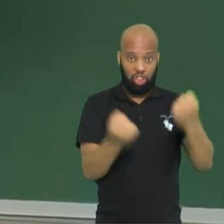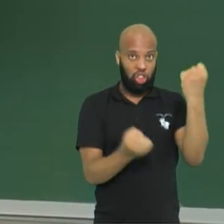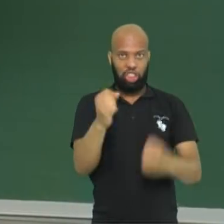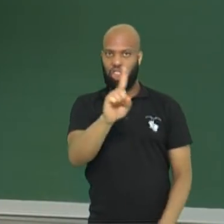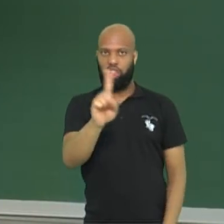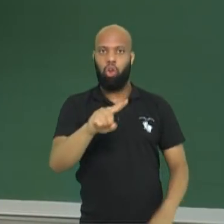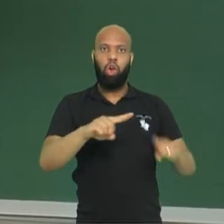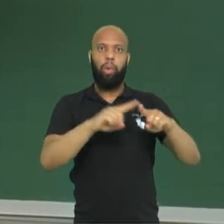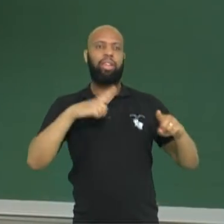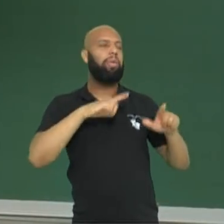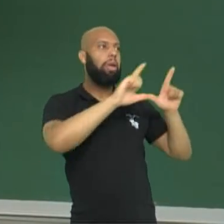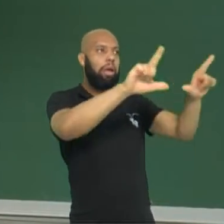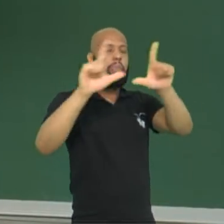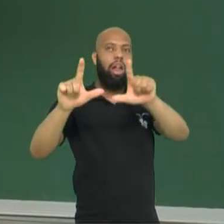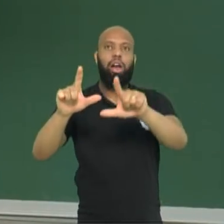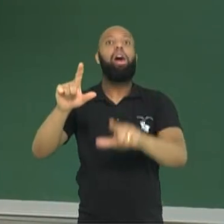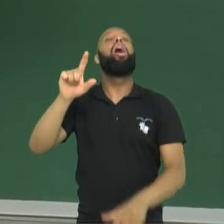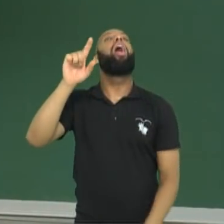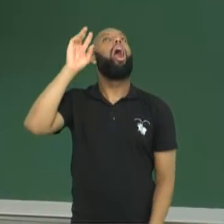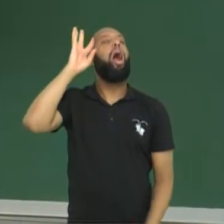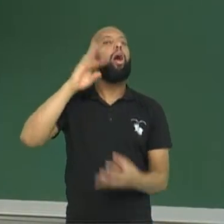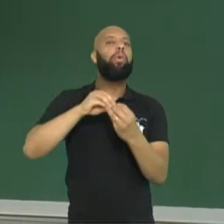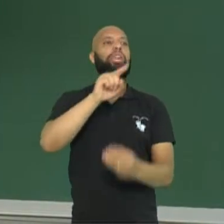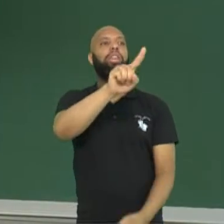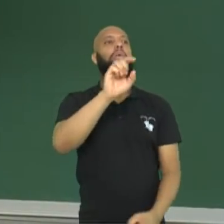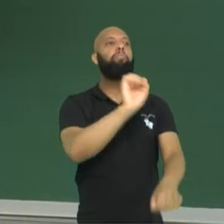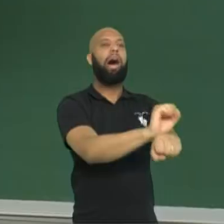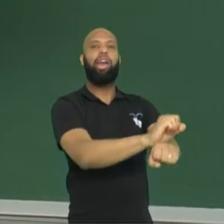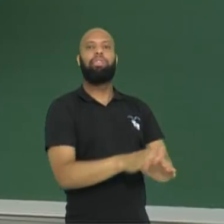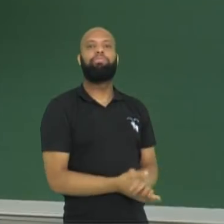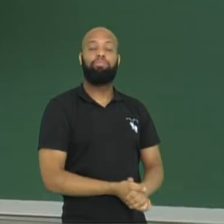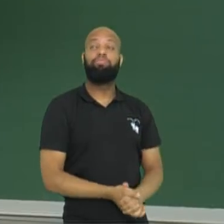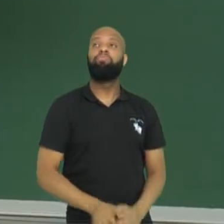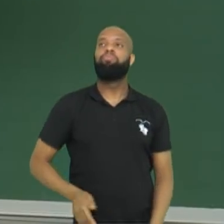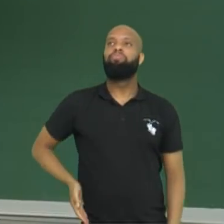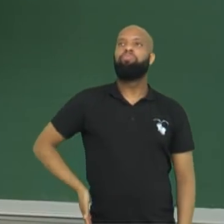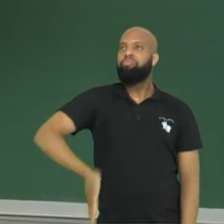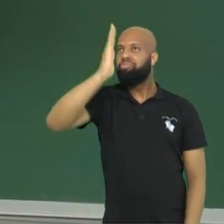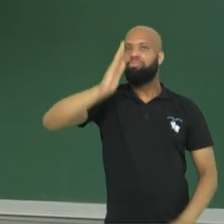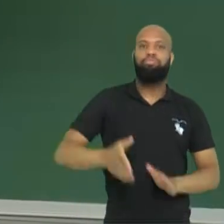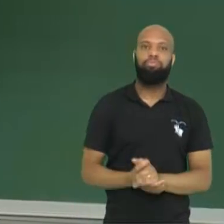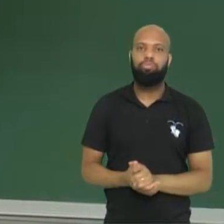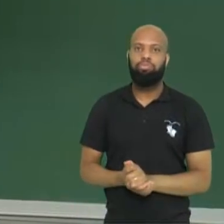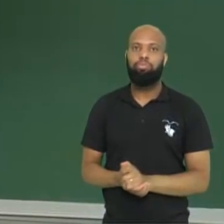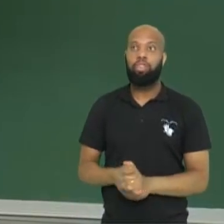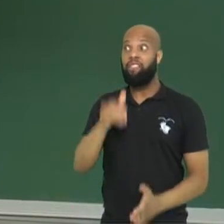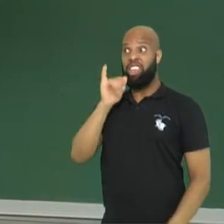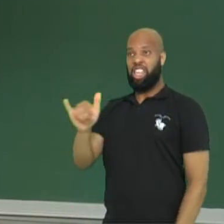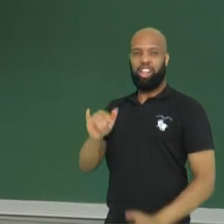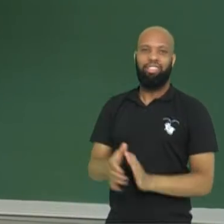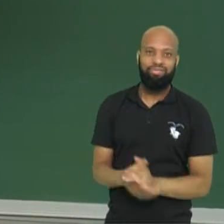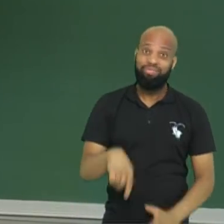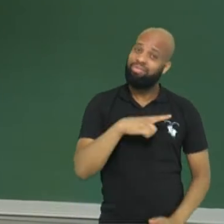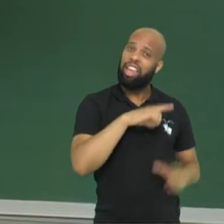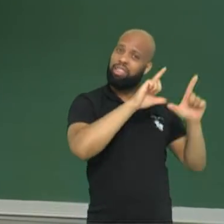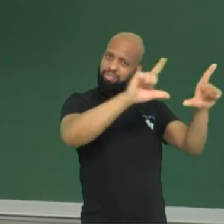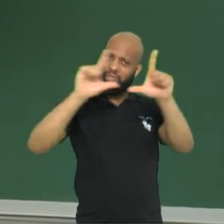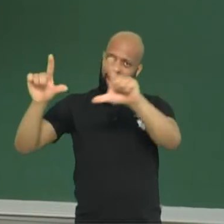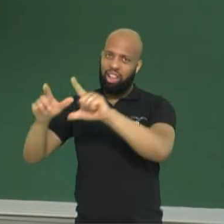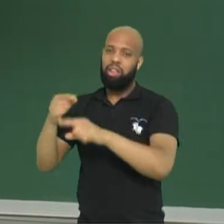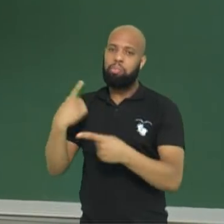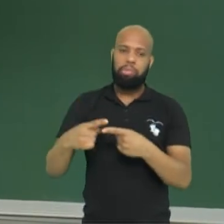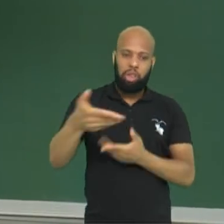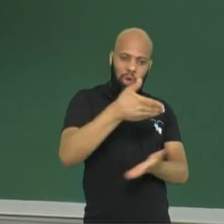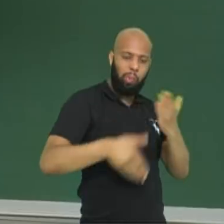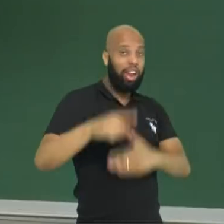muitos símbolos, vocês conseguem compreender, né? Porque nós vamos fazendo essa relação com as nossas vivências, certo?